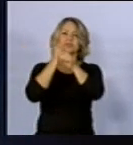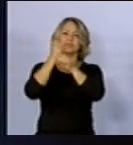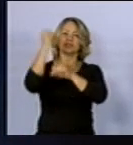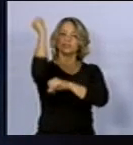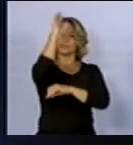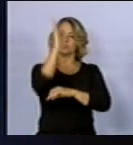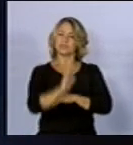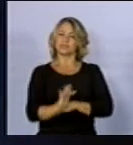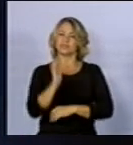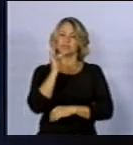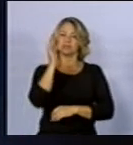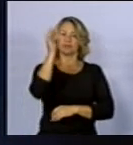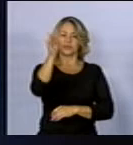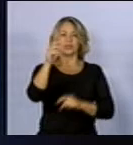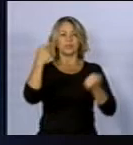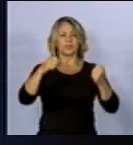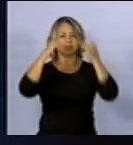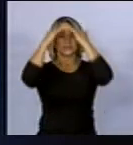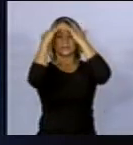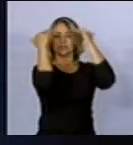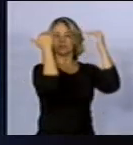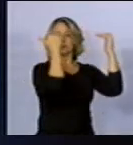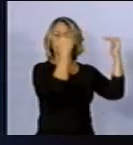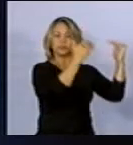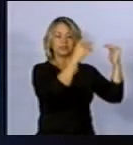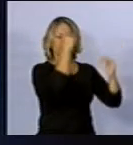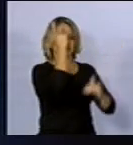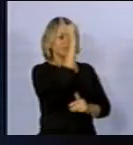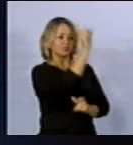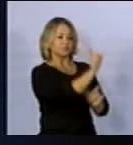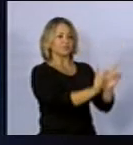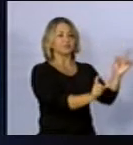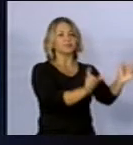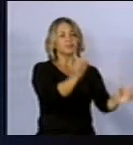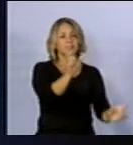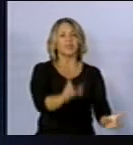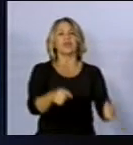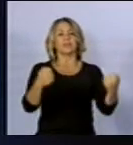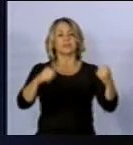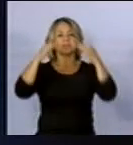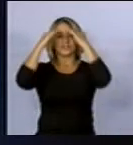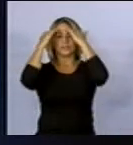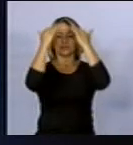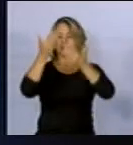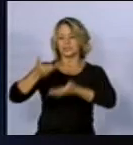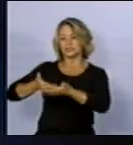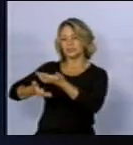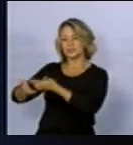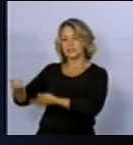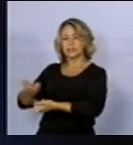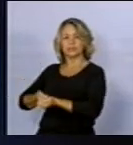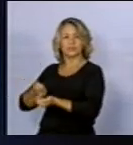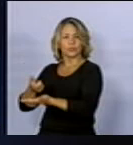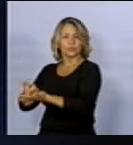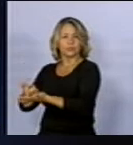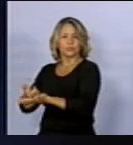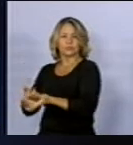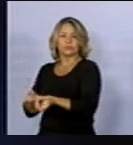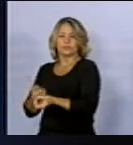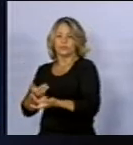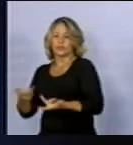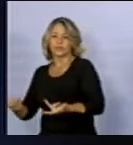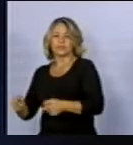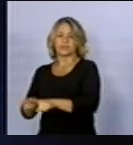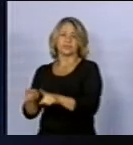Futuro que deve respeitar os seus cidadãos deve respeitar as relações de consumo o investimento que a população